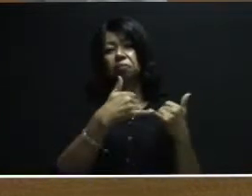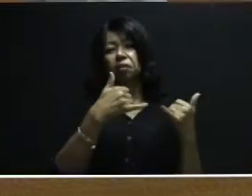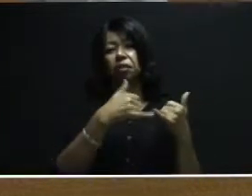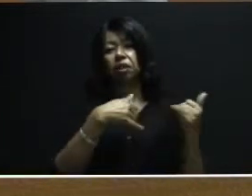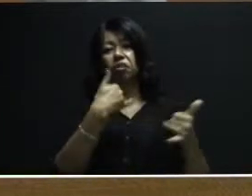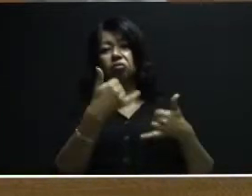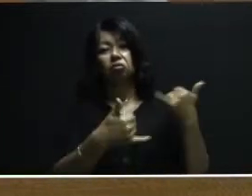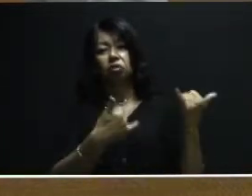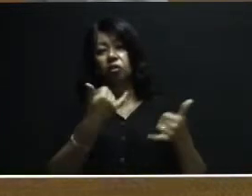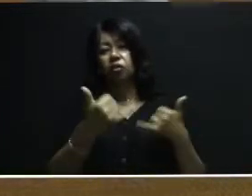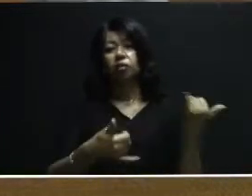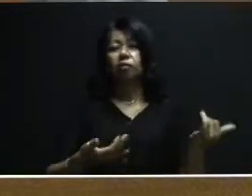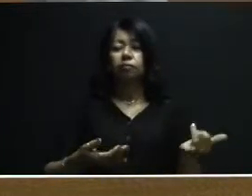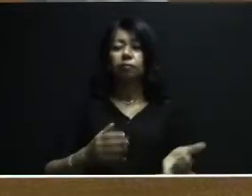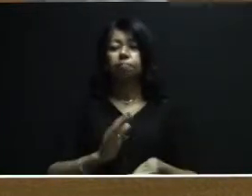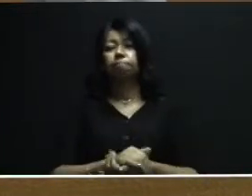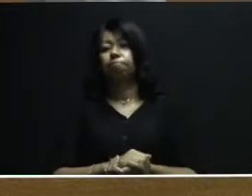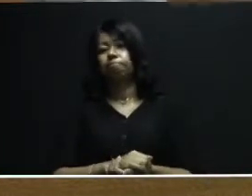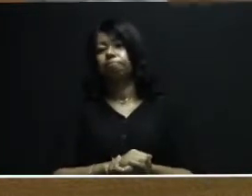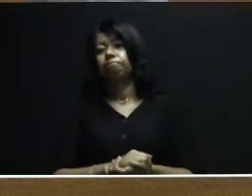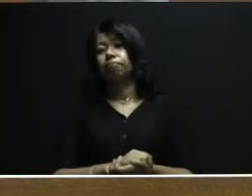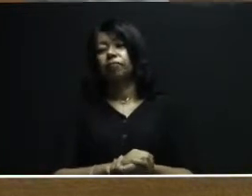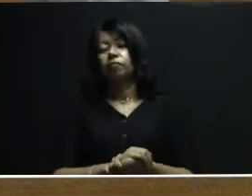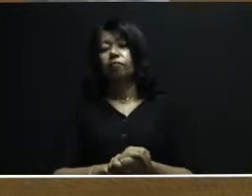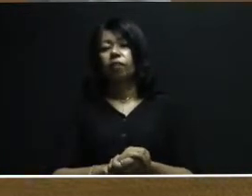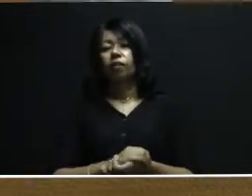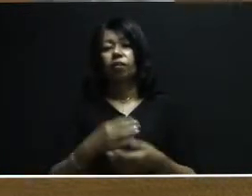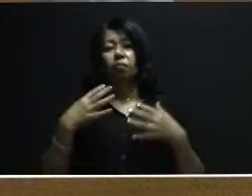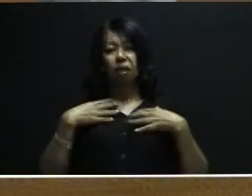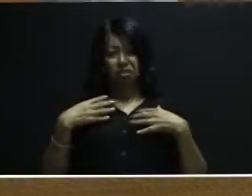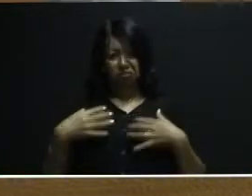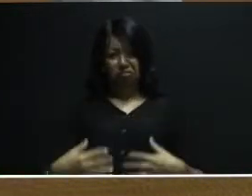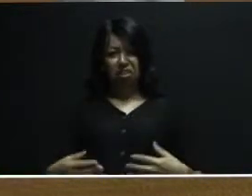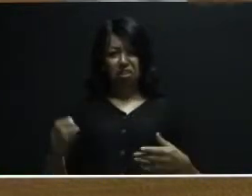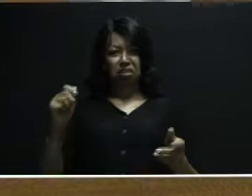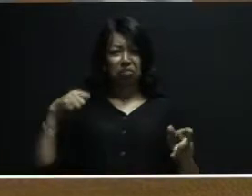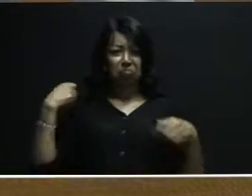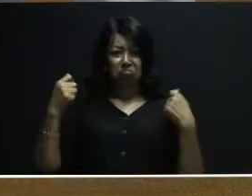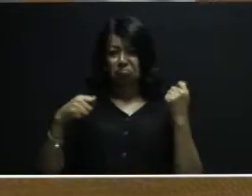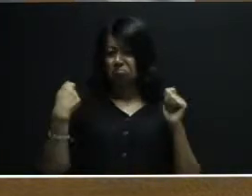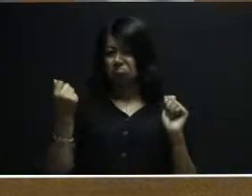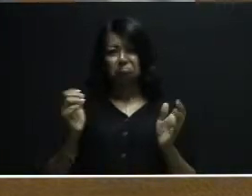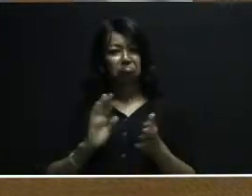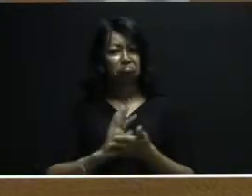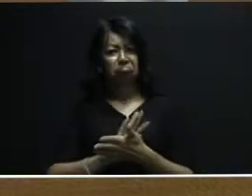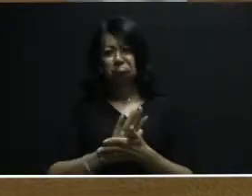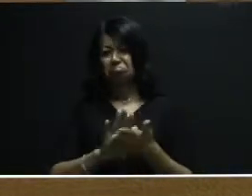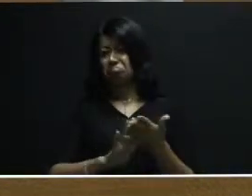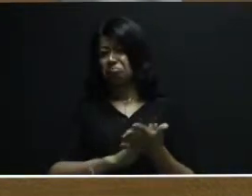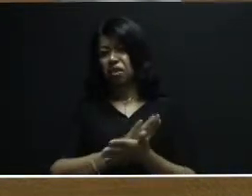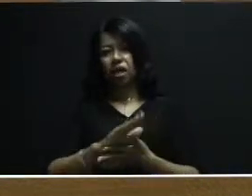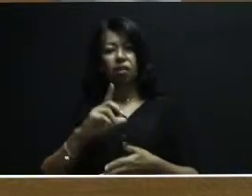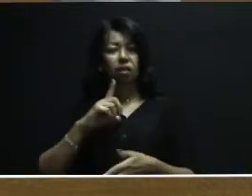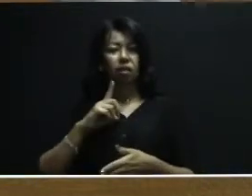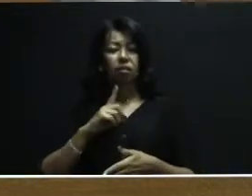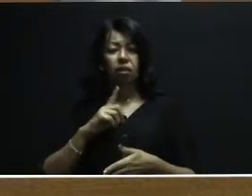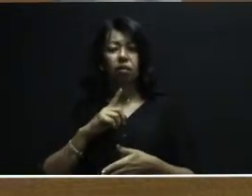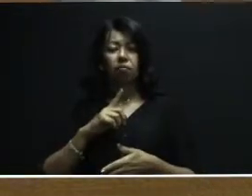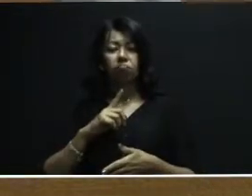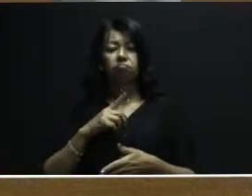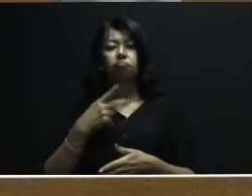games. A parte física é completamente anulada por força de